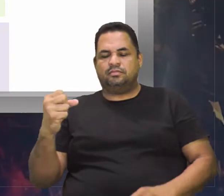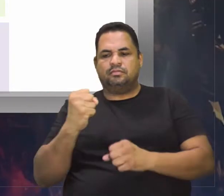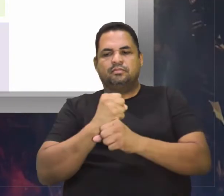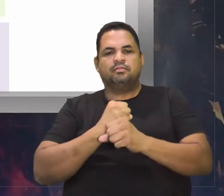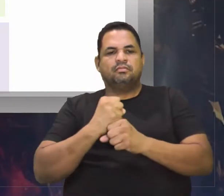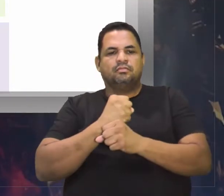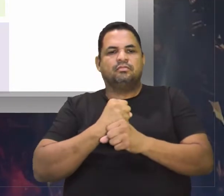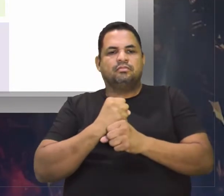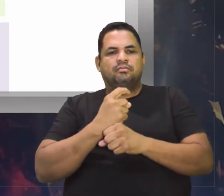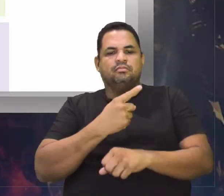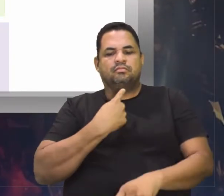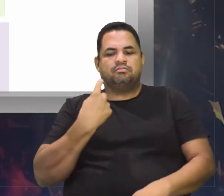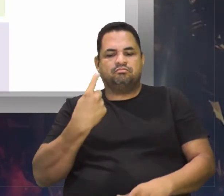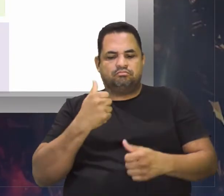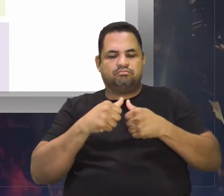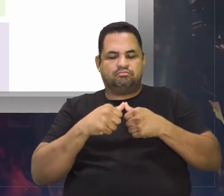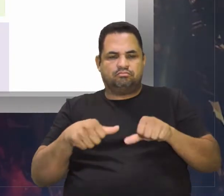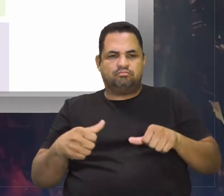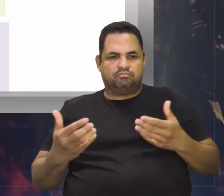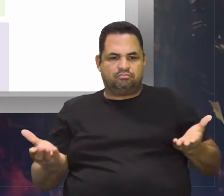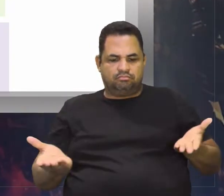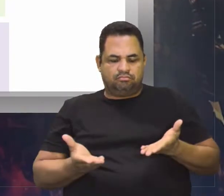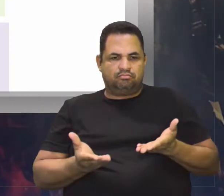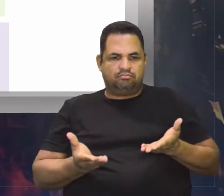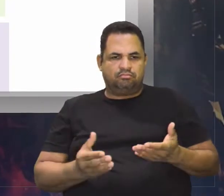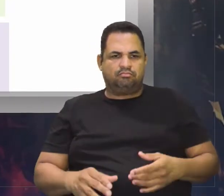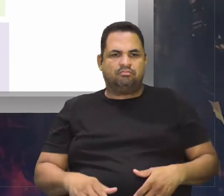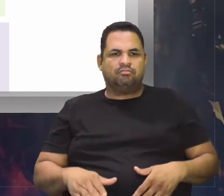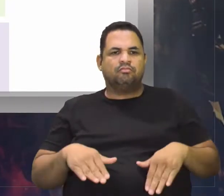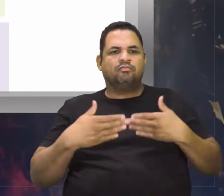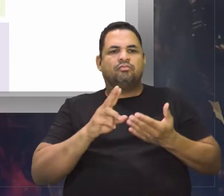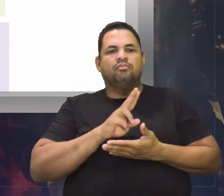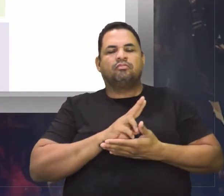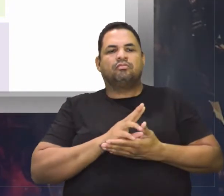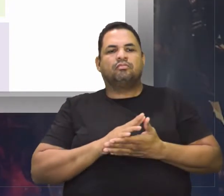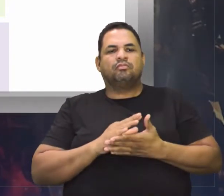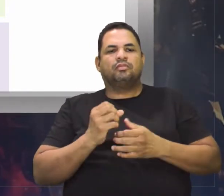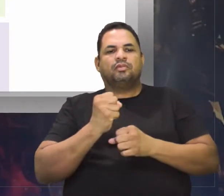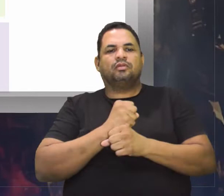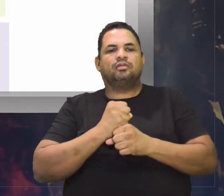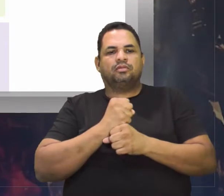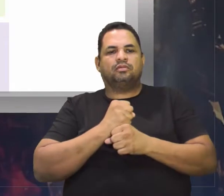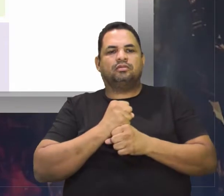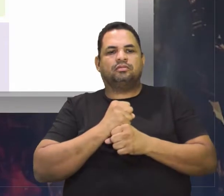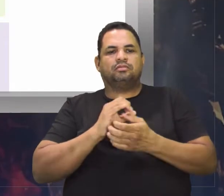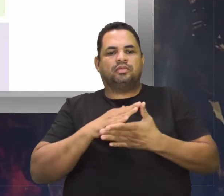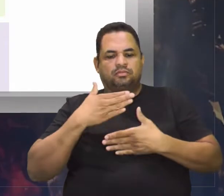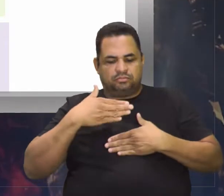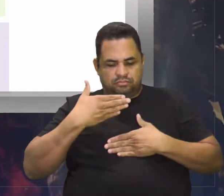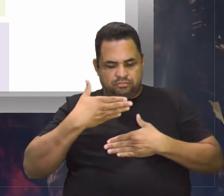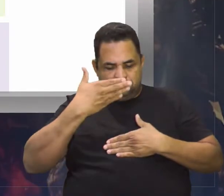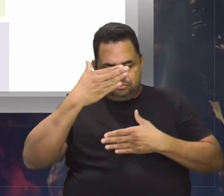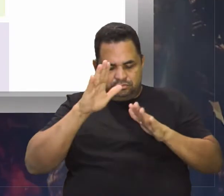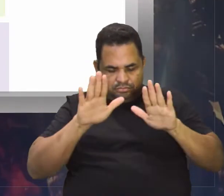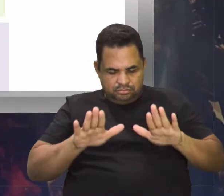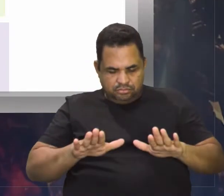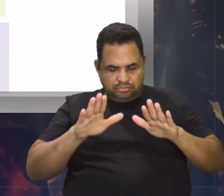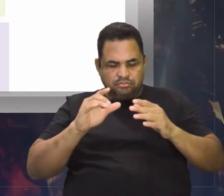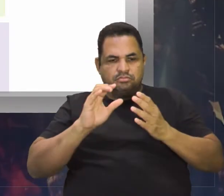né, o ano que nós estamos. Vocês sabem qual é o ano que os islâmicos estão, pelo calendário